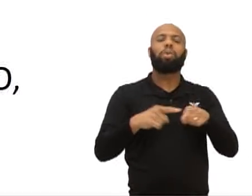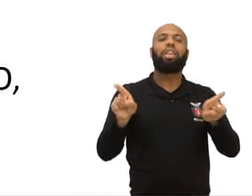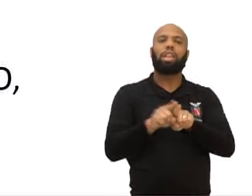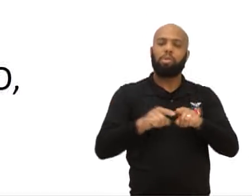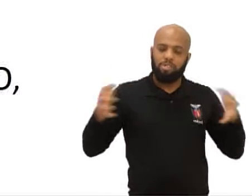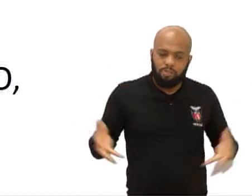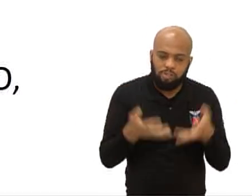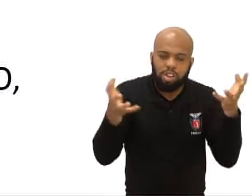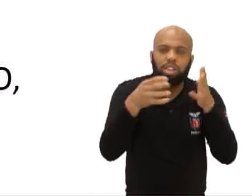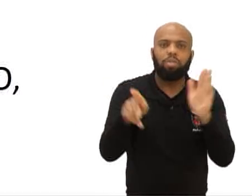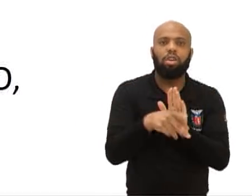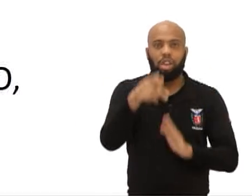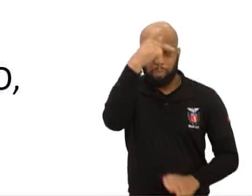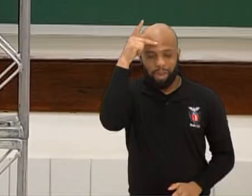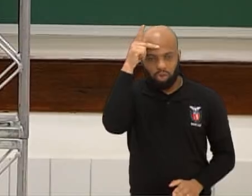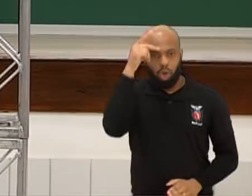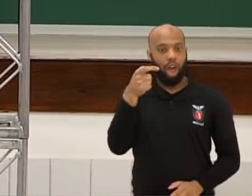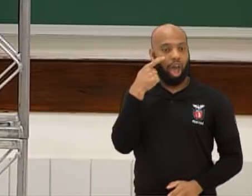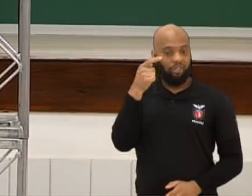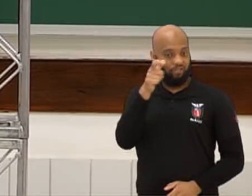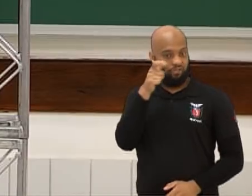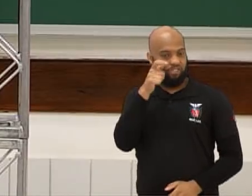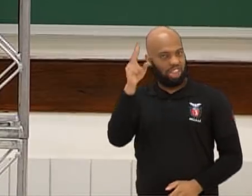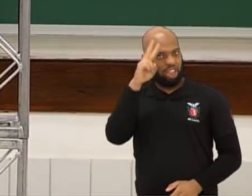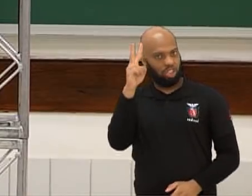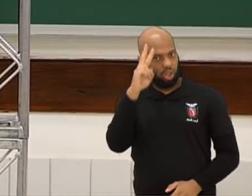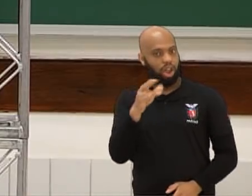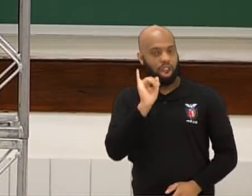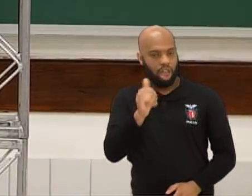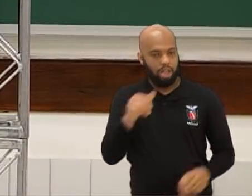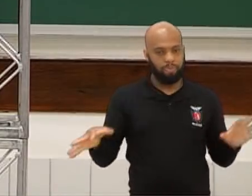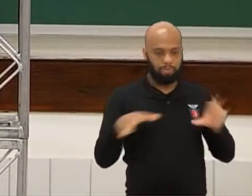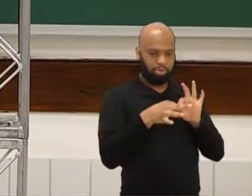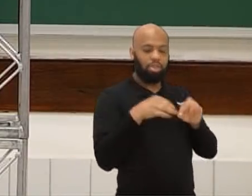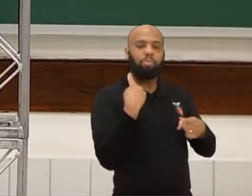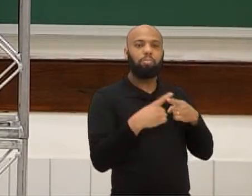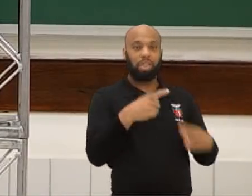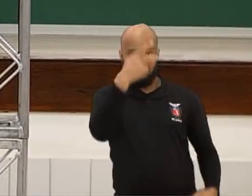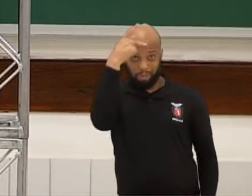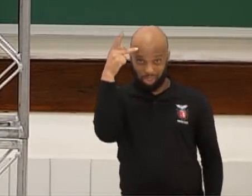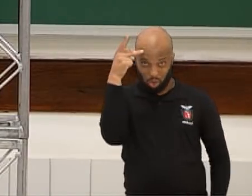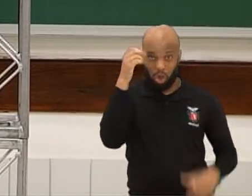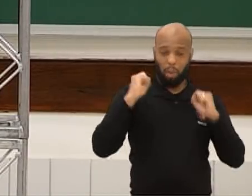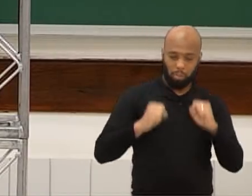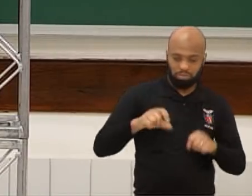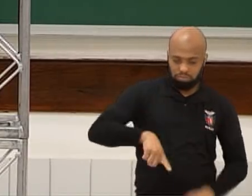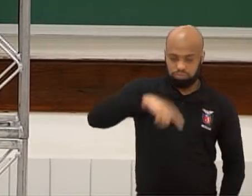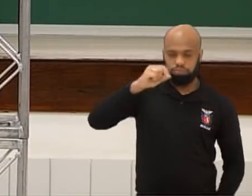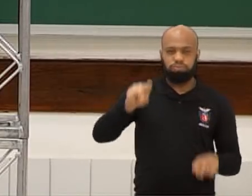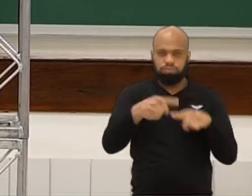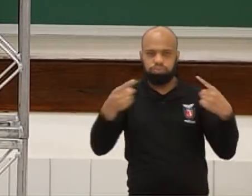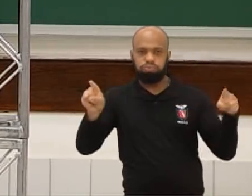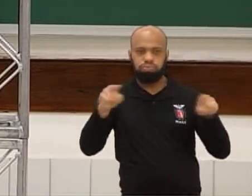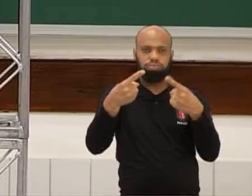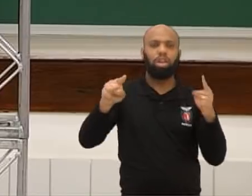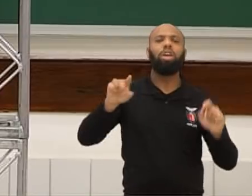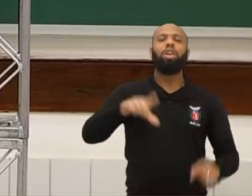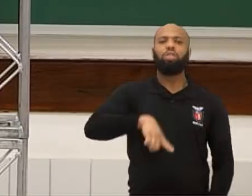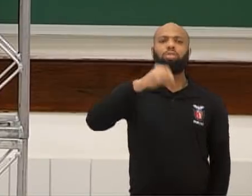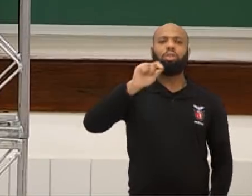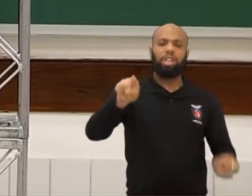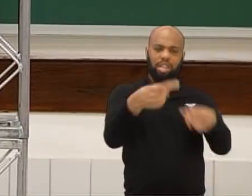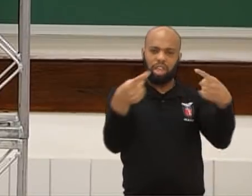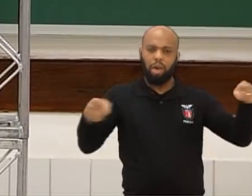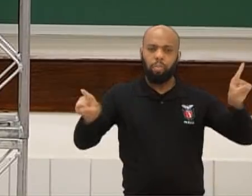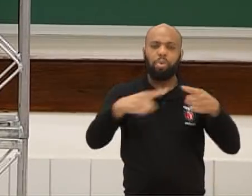a narrativa. Se o cineasta poderia escolher a música, ele ia escolher, claro, de uma forma que a música